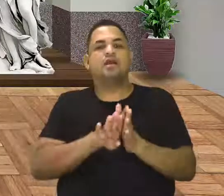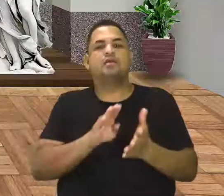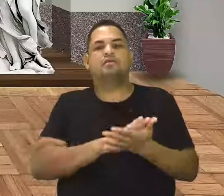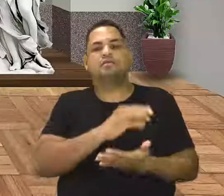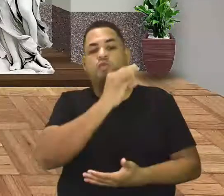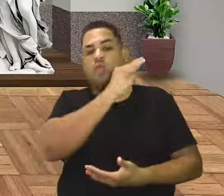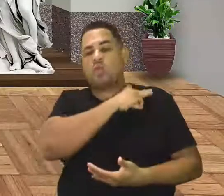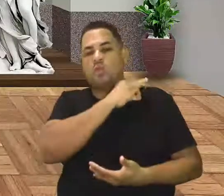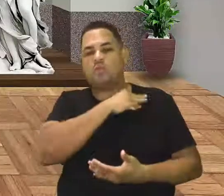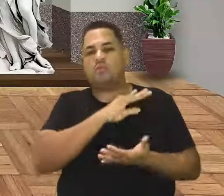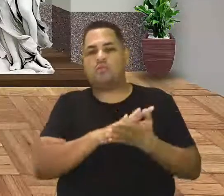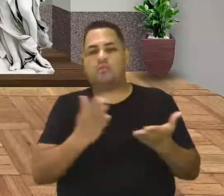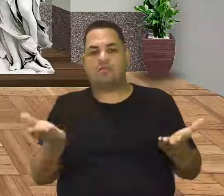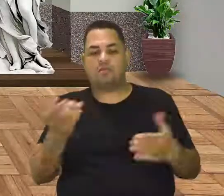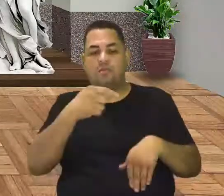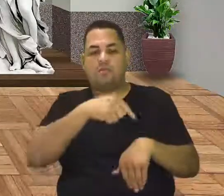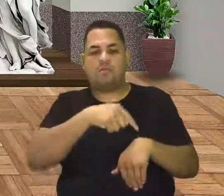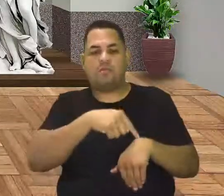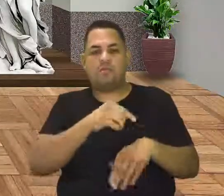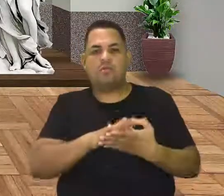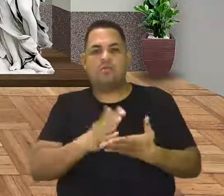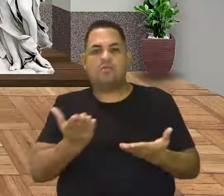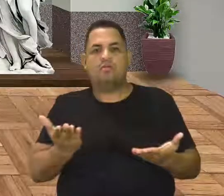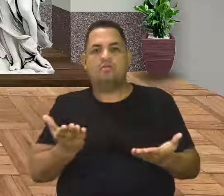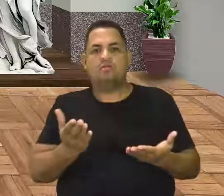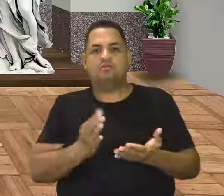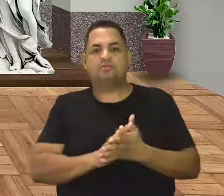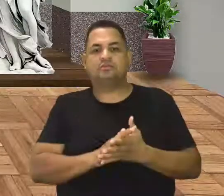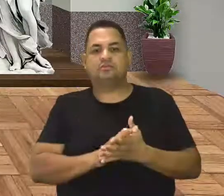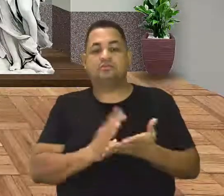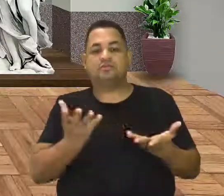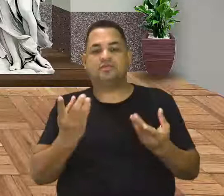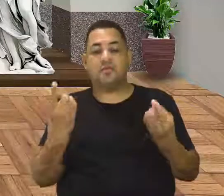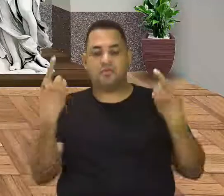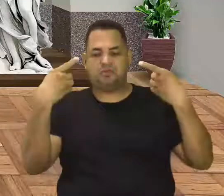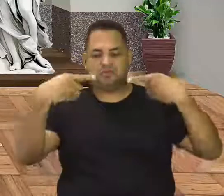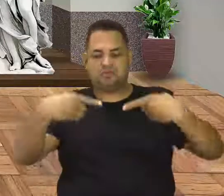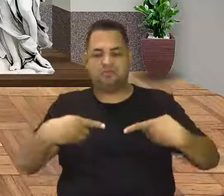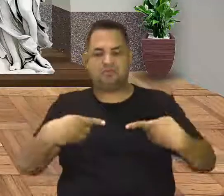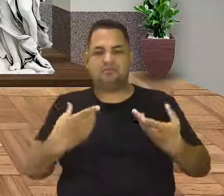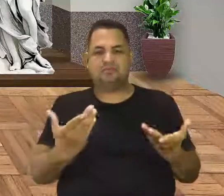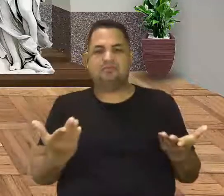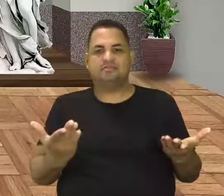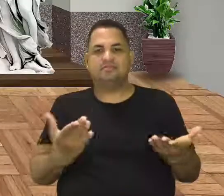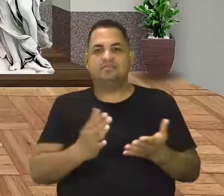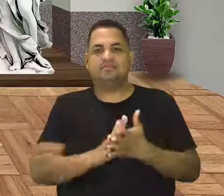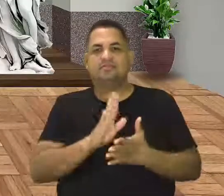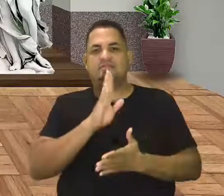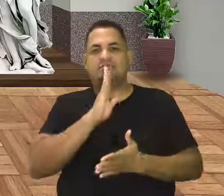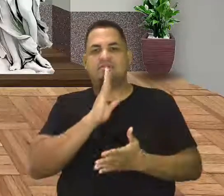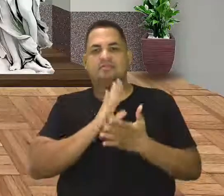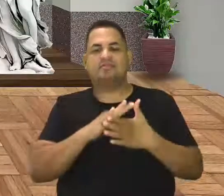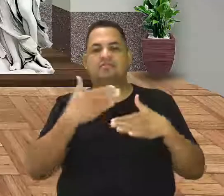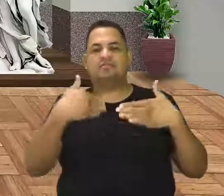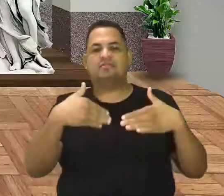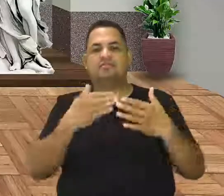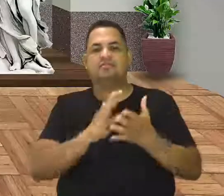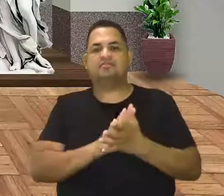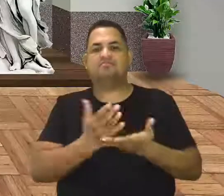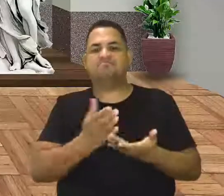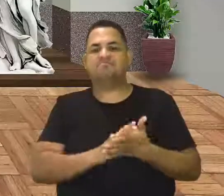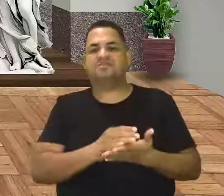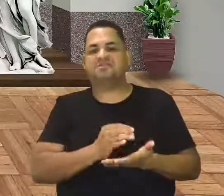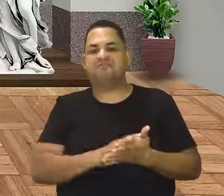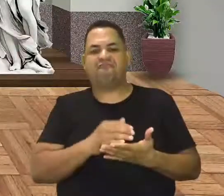nós estão vendo momento aí de enfrentar o grande desafio que é conhecia aquela prova e